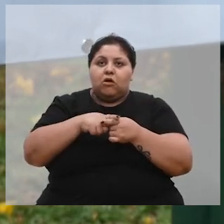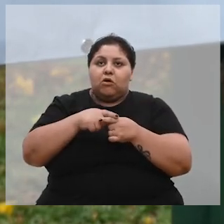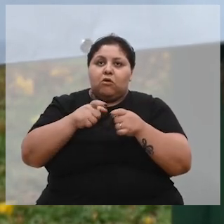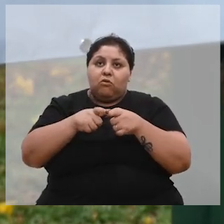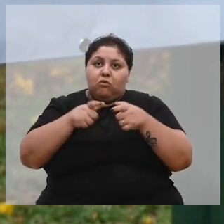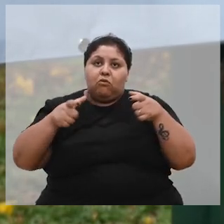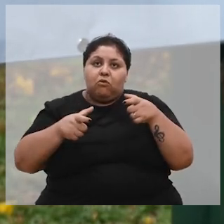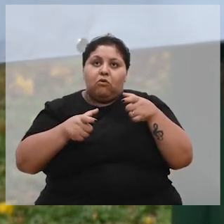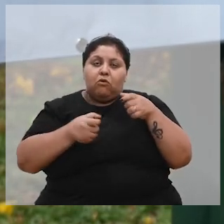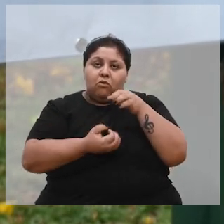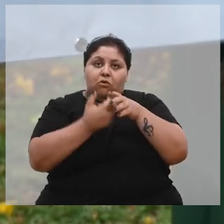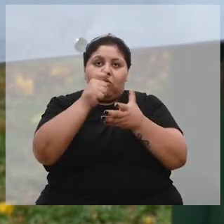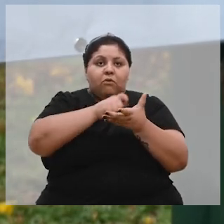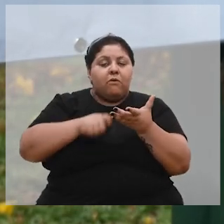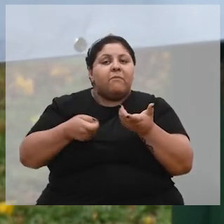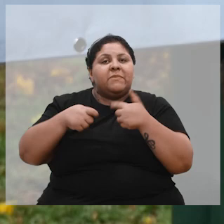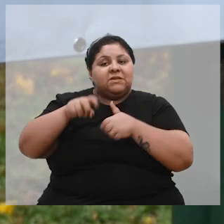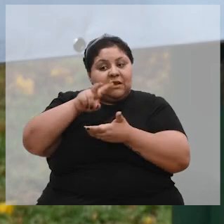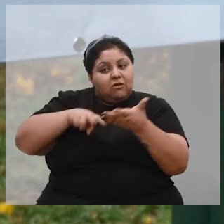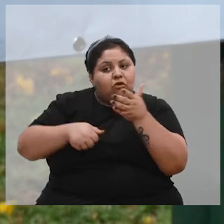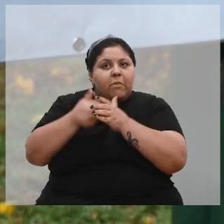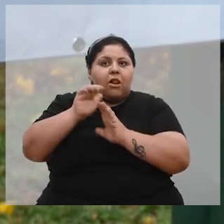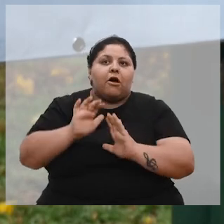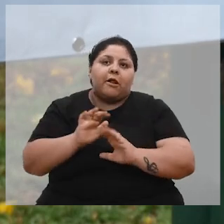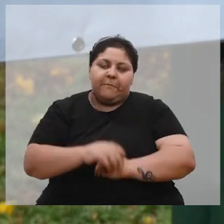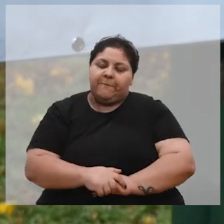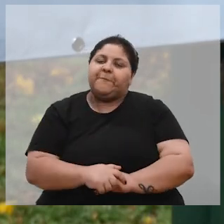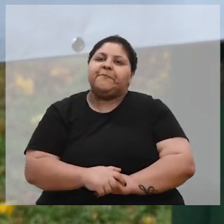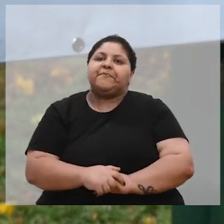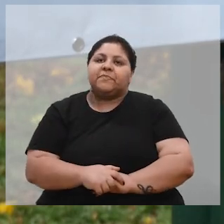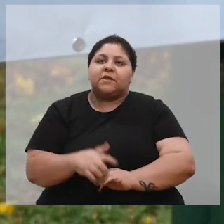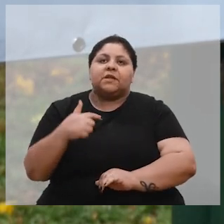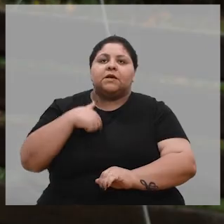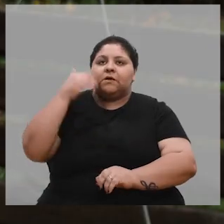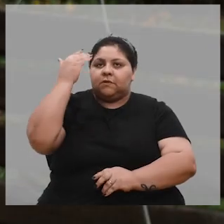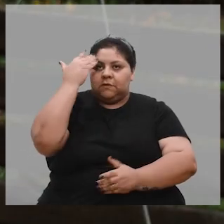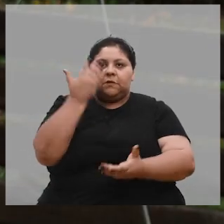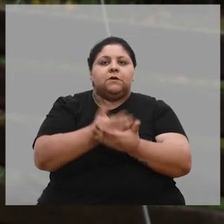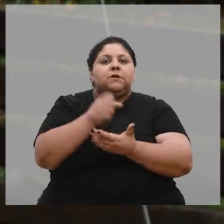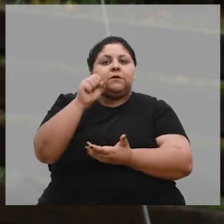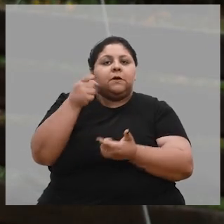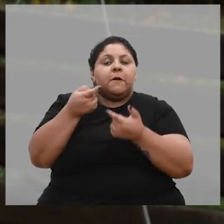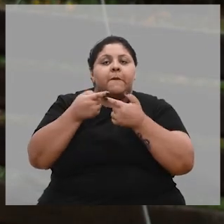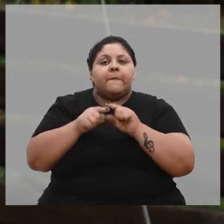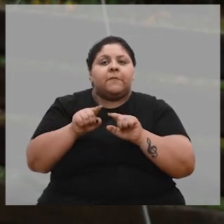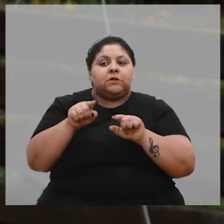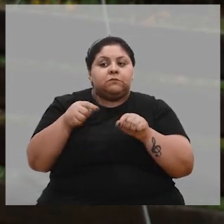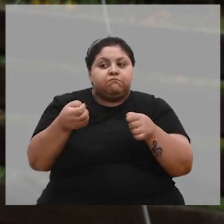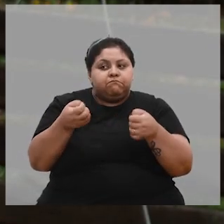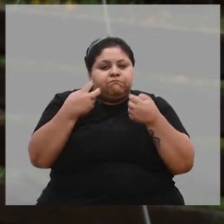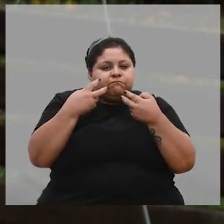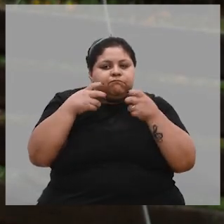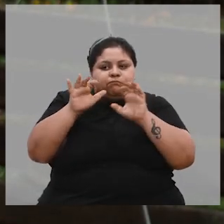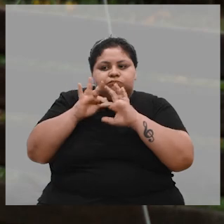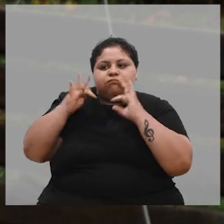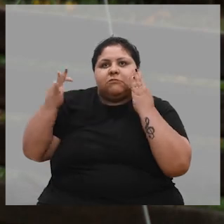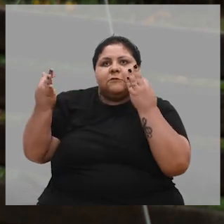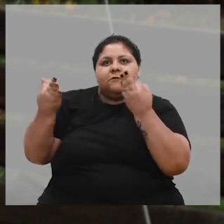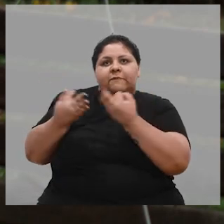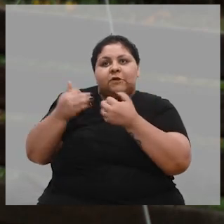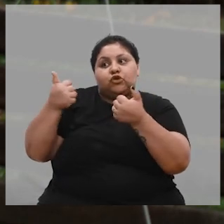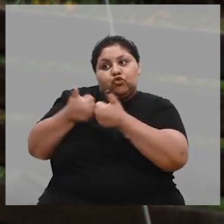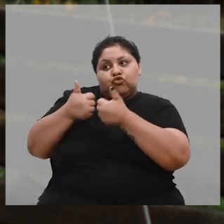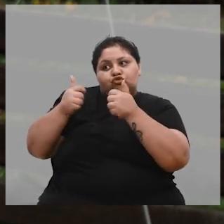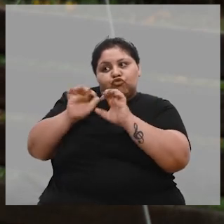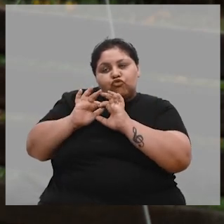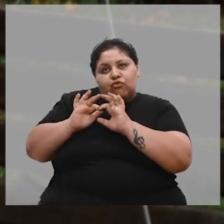grande autor precisa ser, acima de tudo, um leitor ainda melhor, né? Eu tenho certeza que sim, mas quando nós percebemos que a família